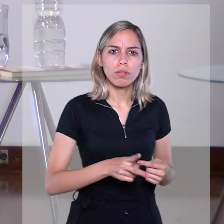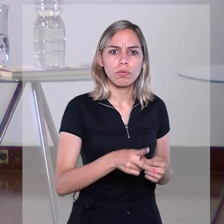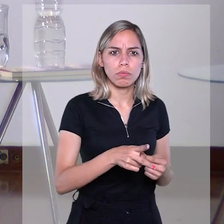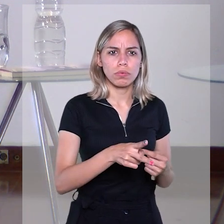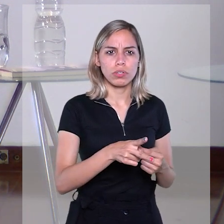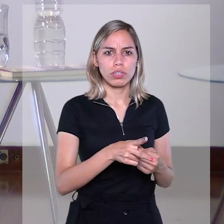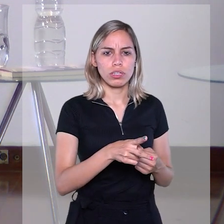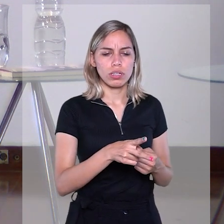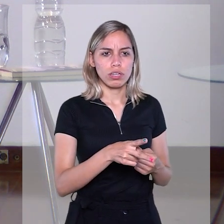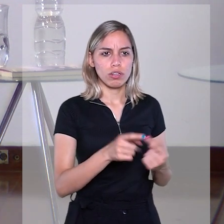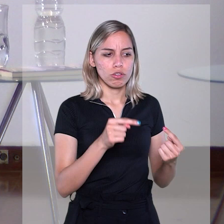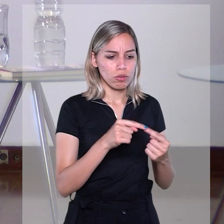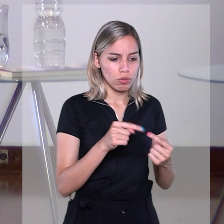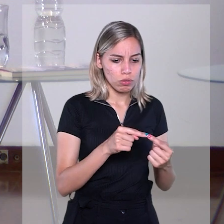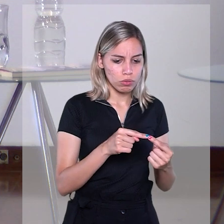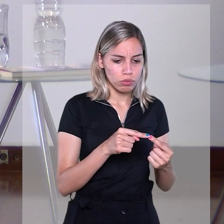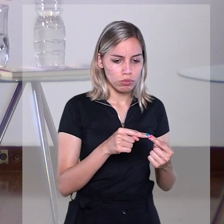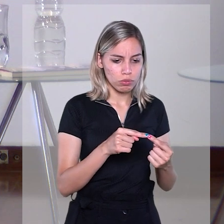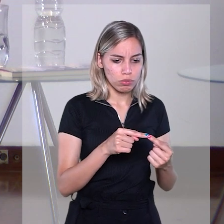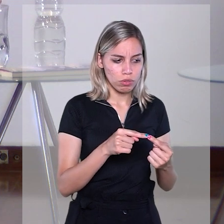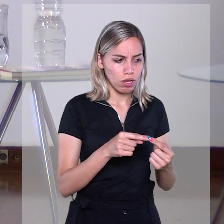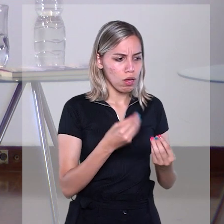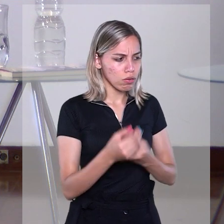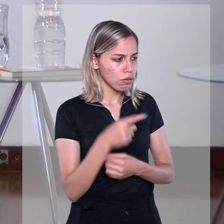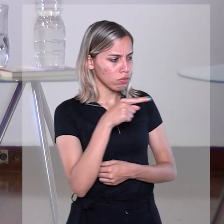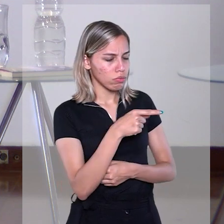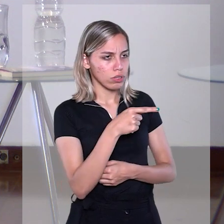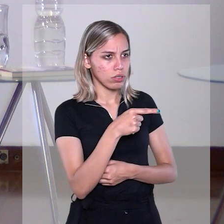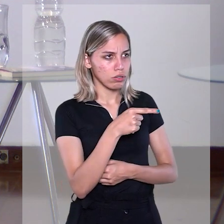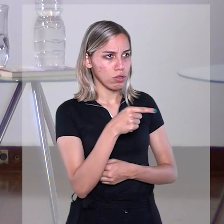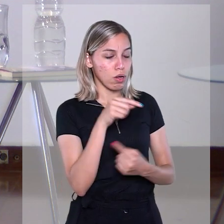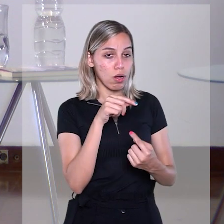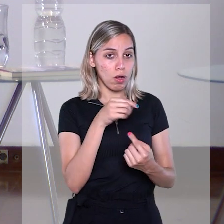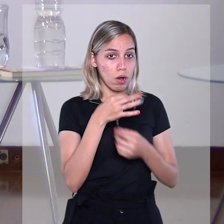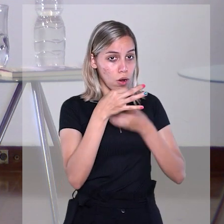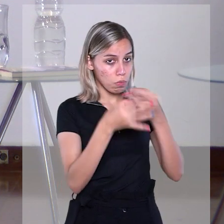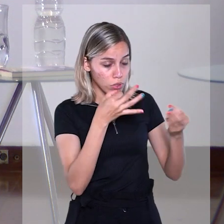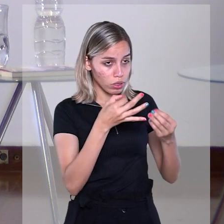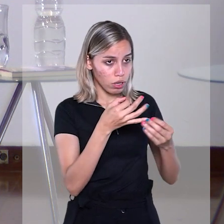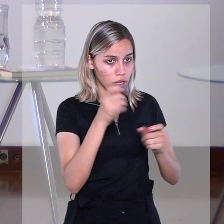saber o seguinte, como é que você vê essa posição que os pretos